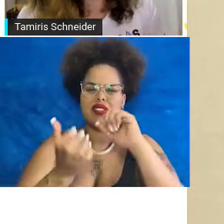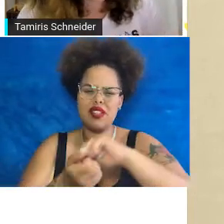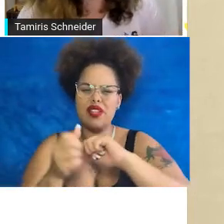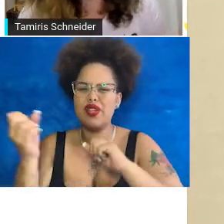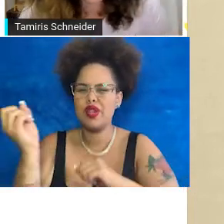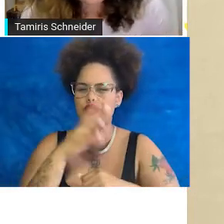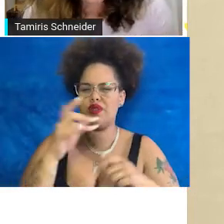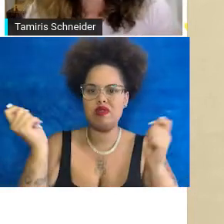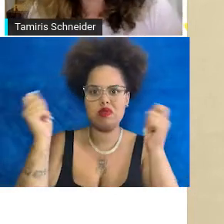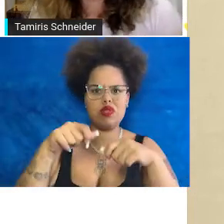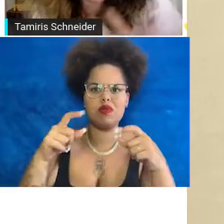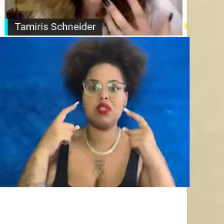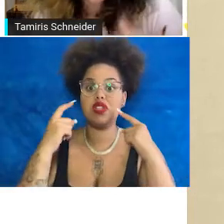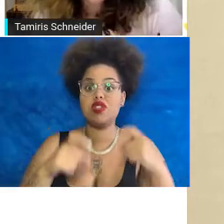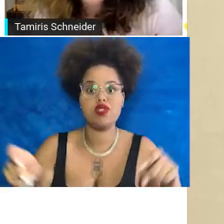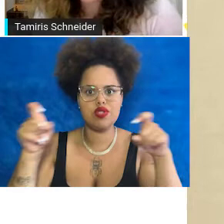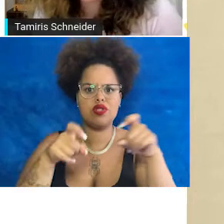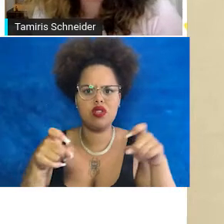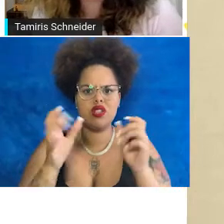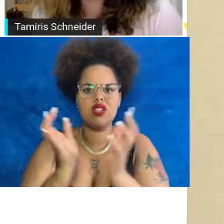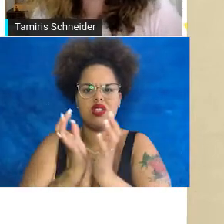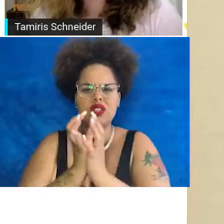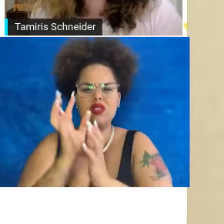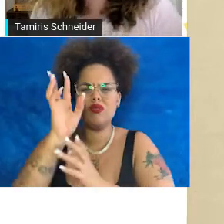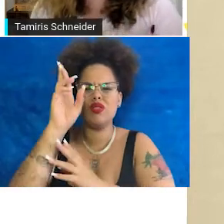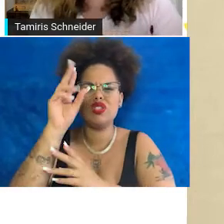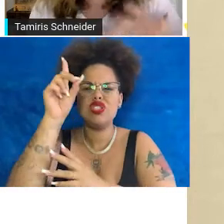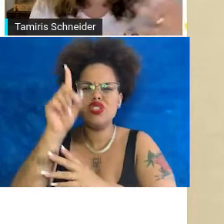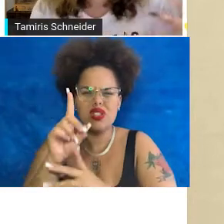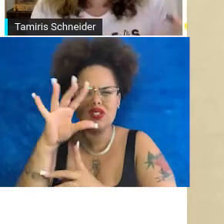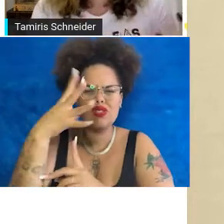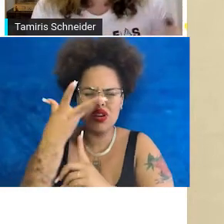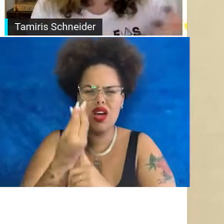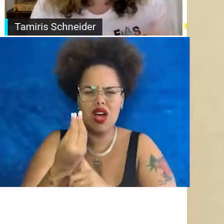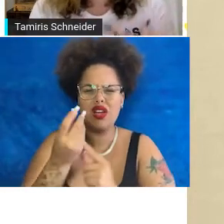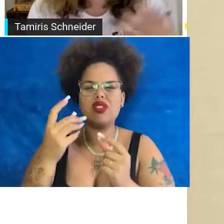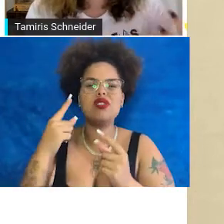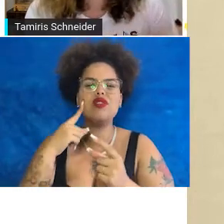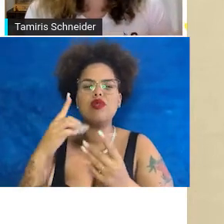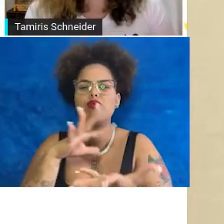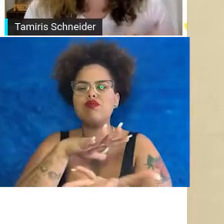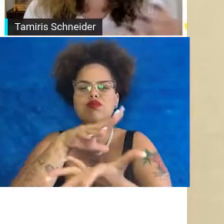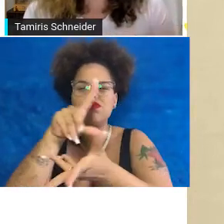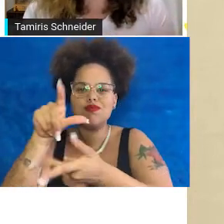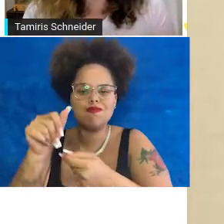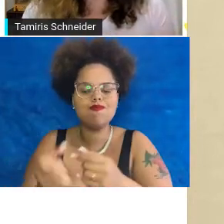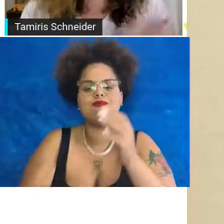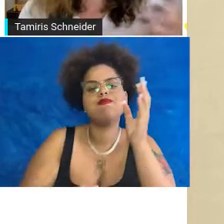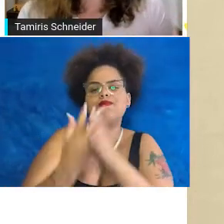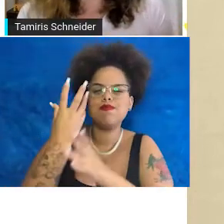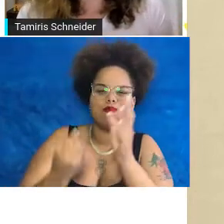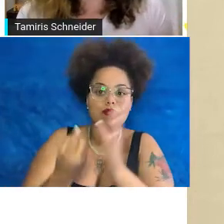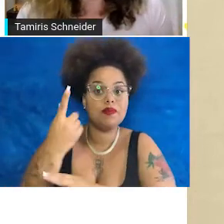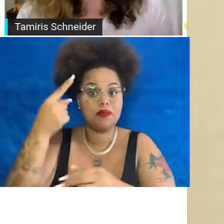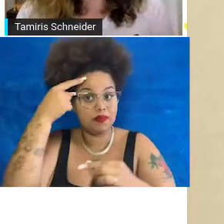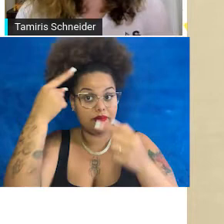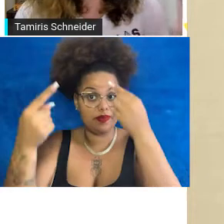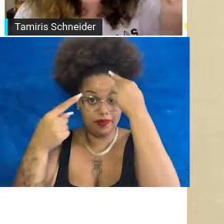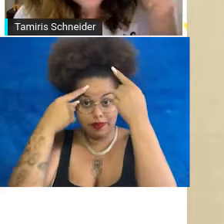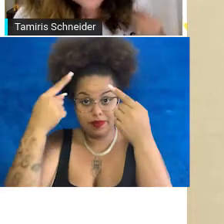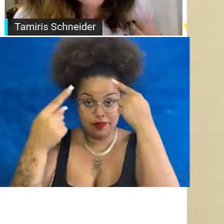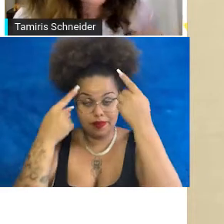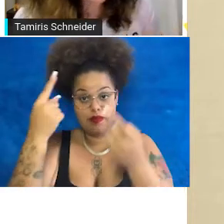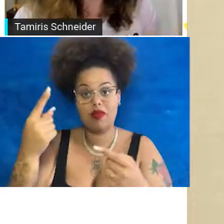possibilidades digitais, a equipe de direção de arte de um filme lida com o mundo ao nosso redor para inspirar-se, recriá-lo e inventá-lo, para